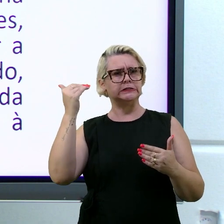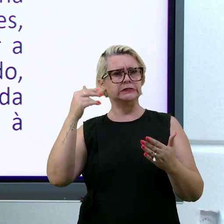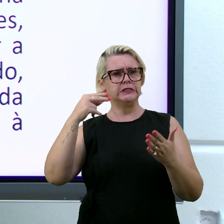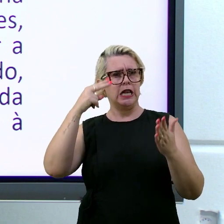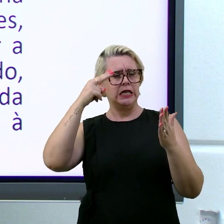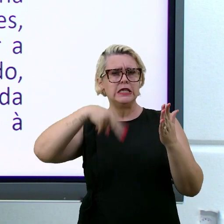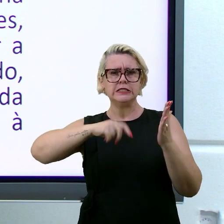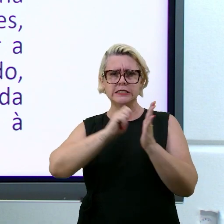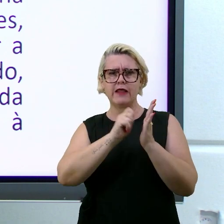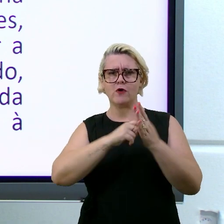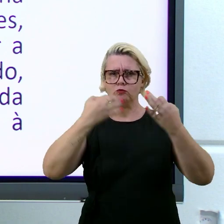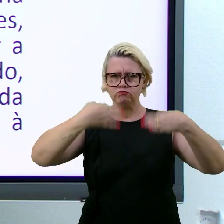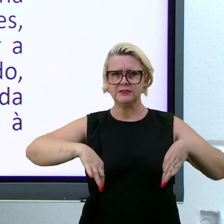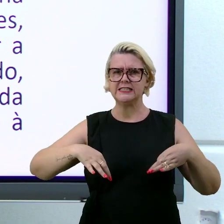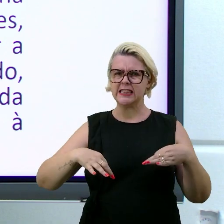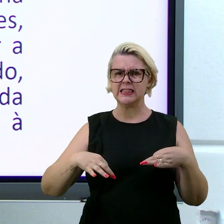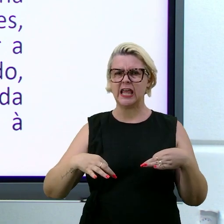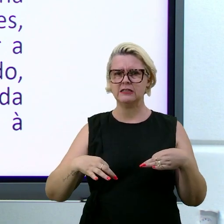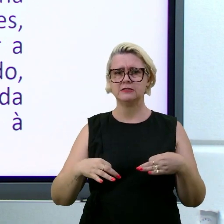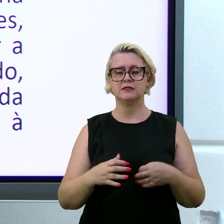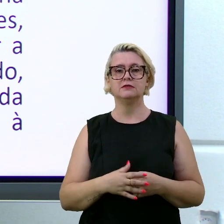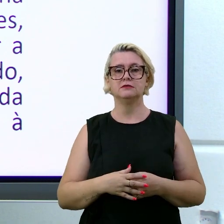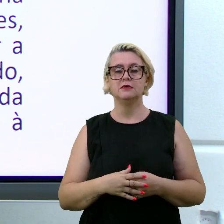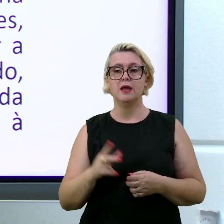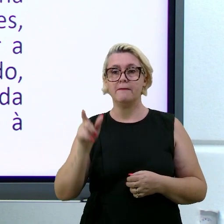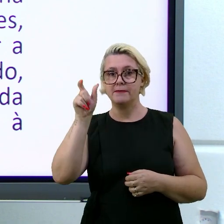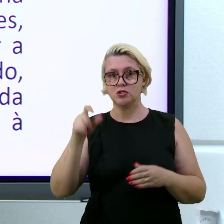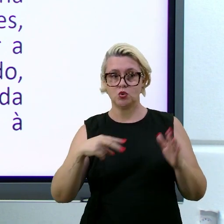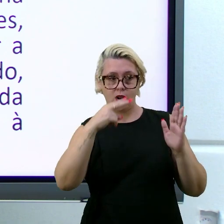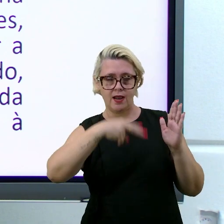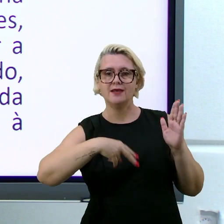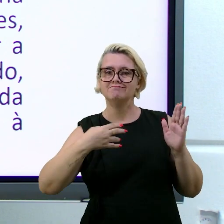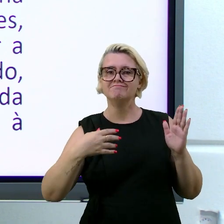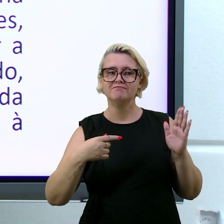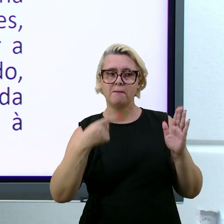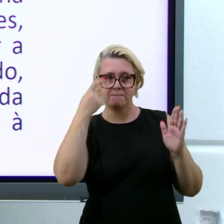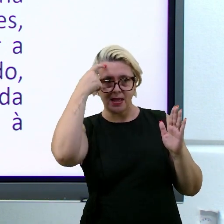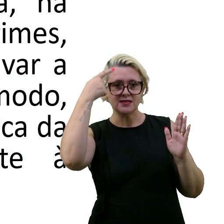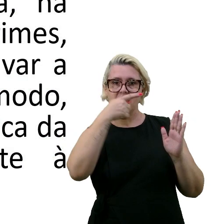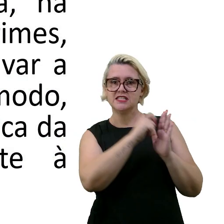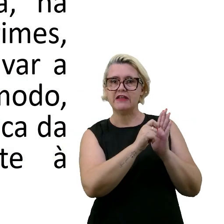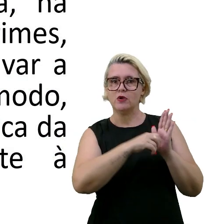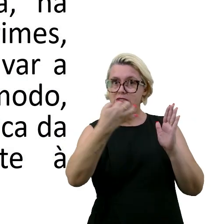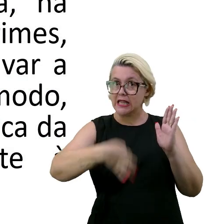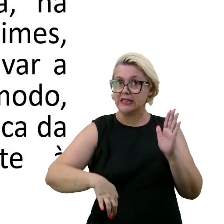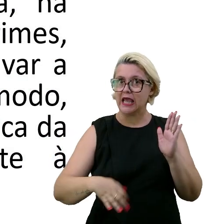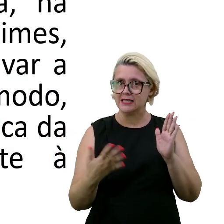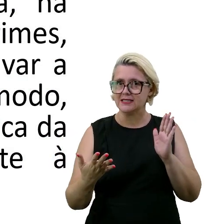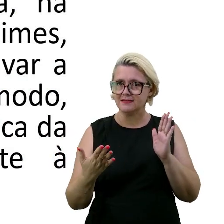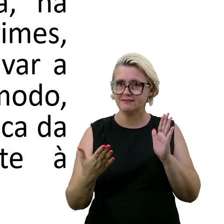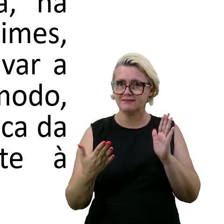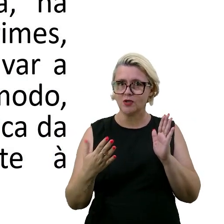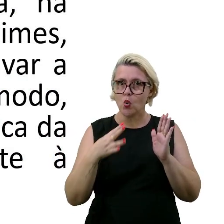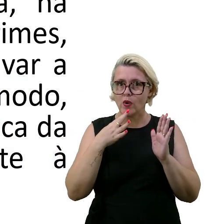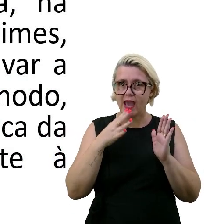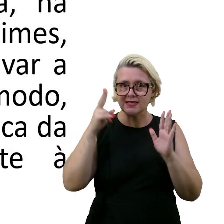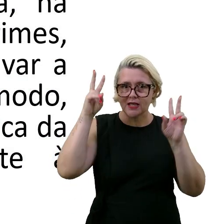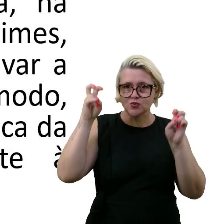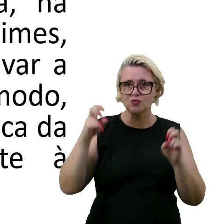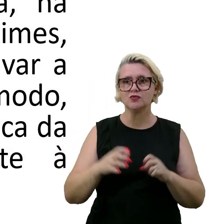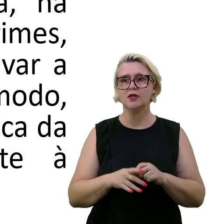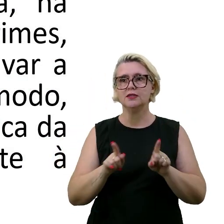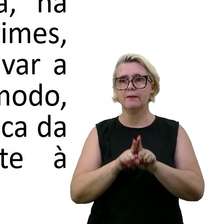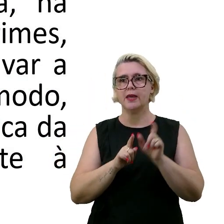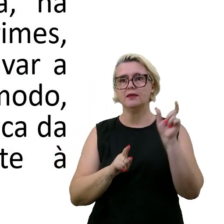fica convencido. O que mais de modalizador que nós temos? Só nesse pedacinho aqui, olha só. Nós temos a expressão